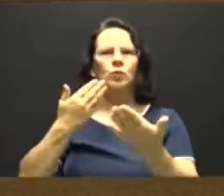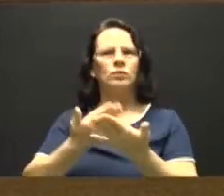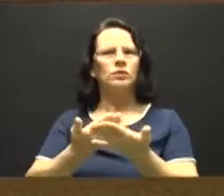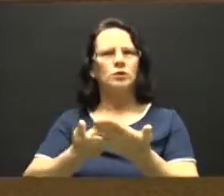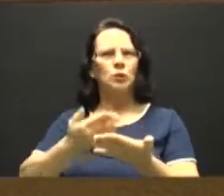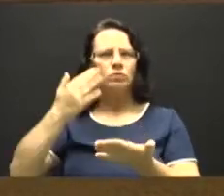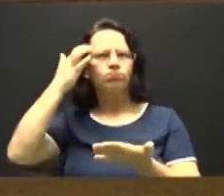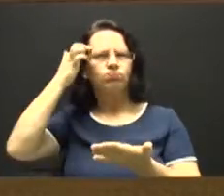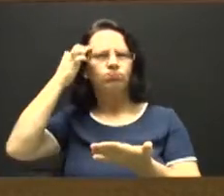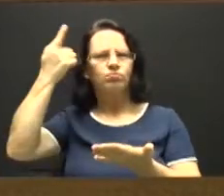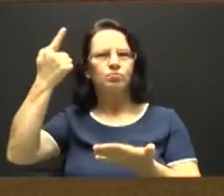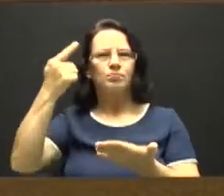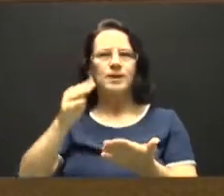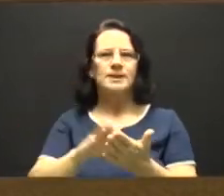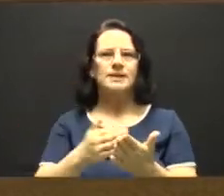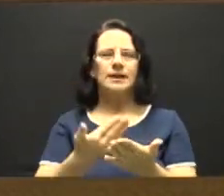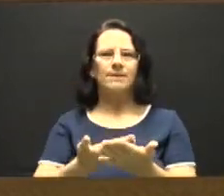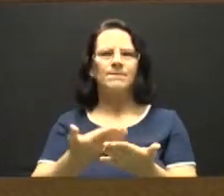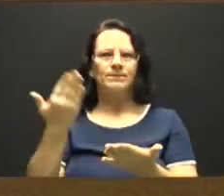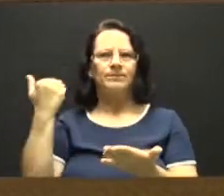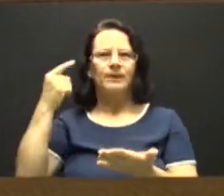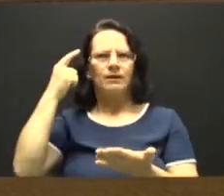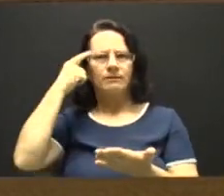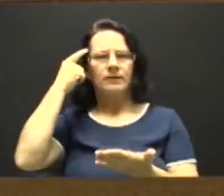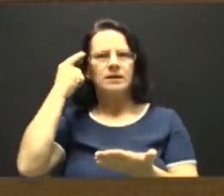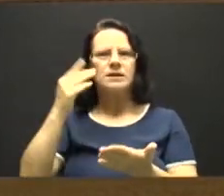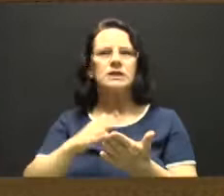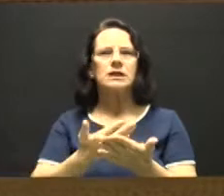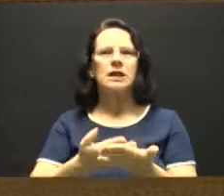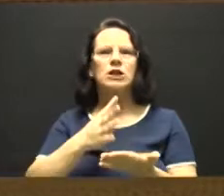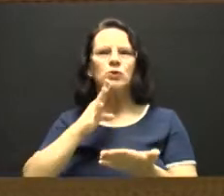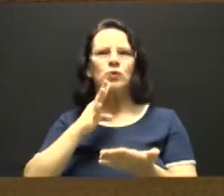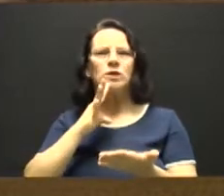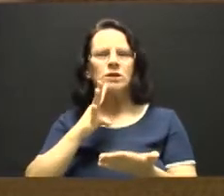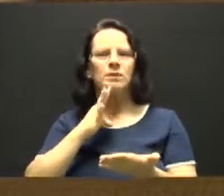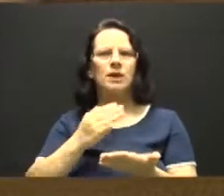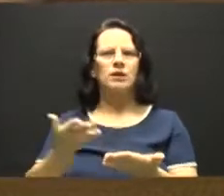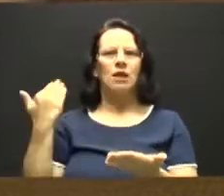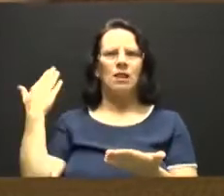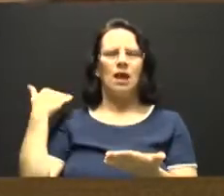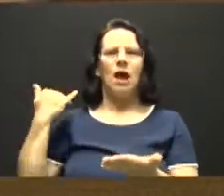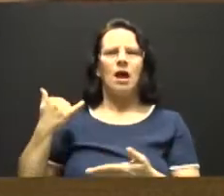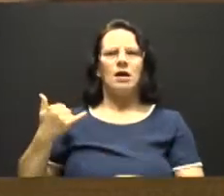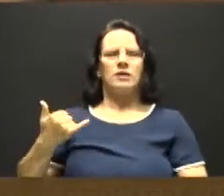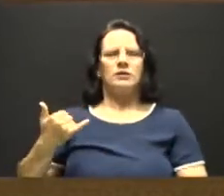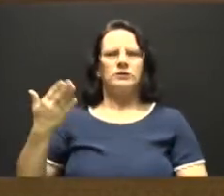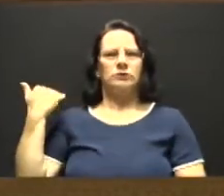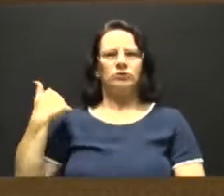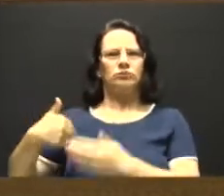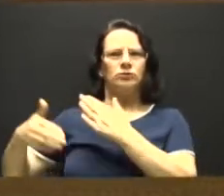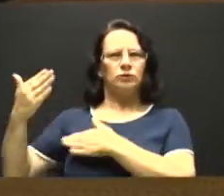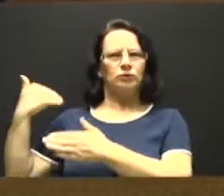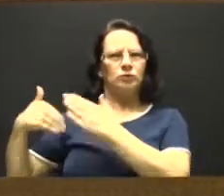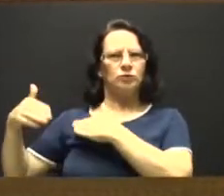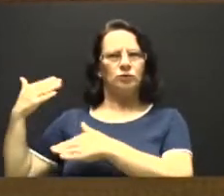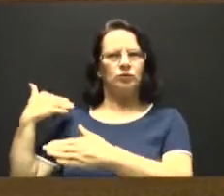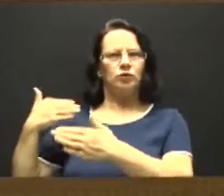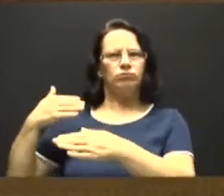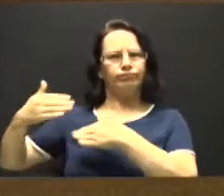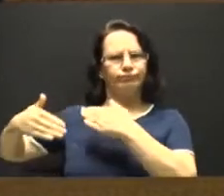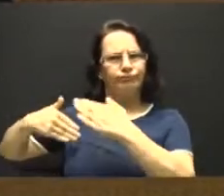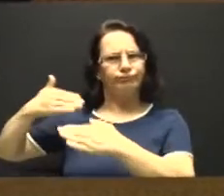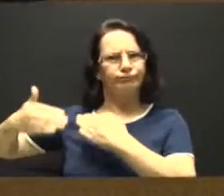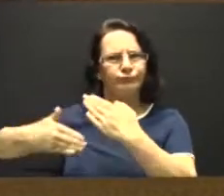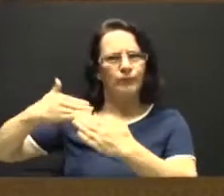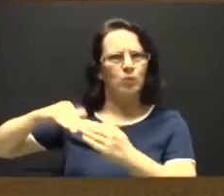ver de moda com o modo claro isso aquela ciência que era grande novidade da idade moderna que veio de certa forma para revolucionar